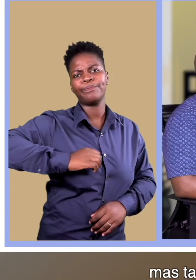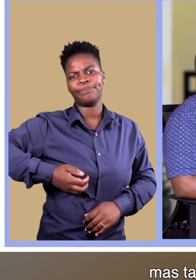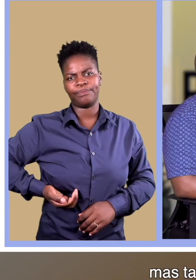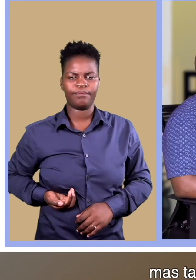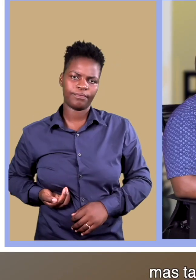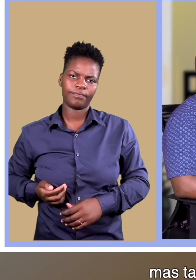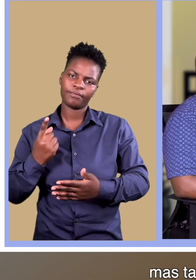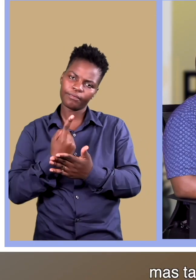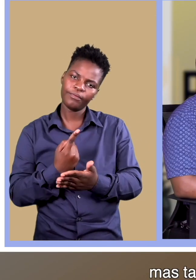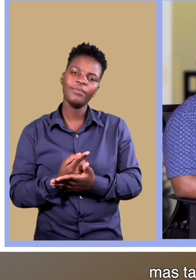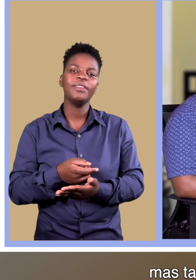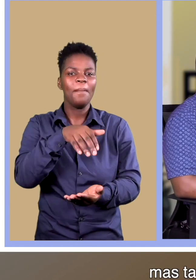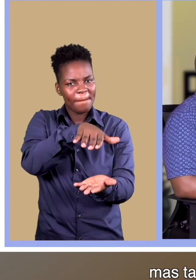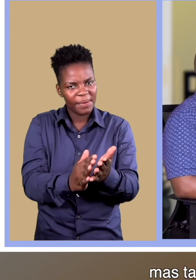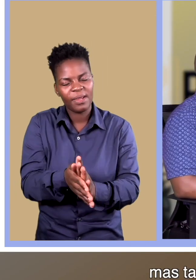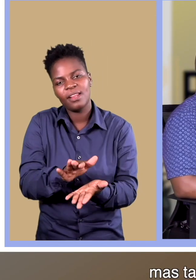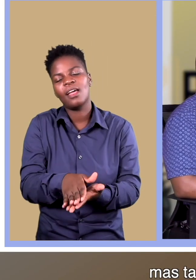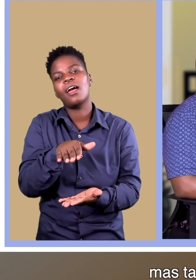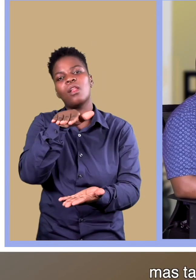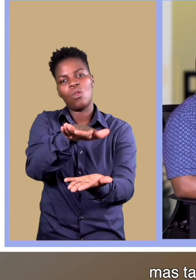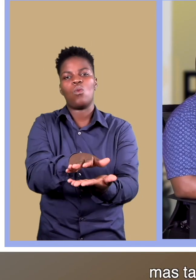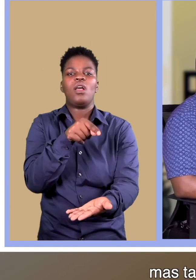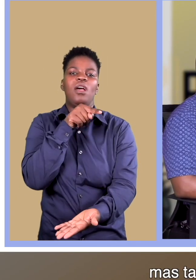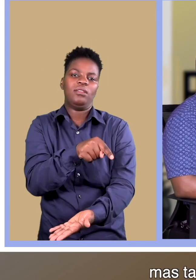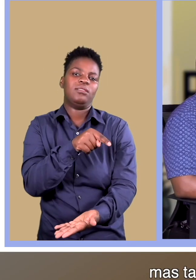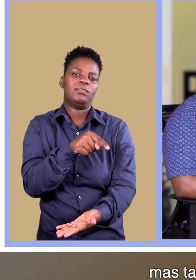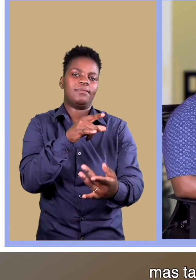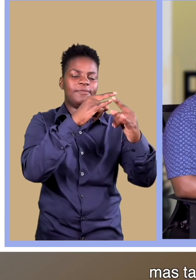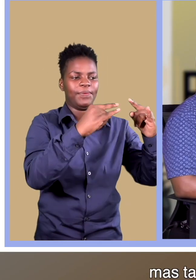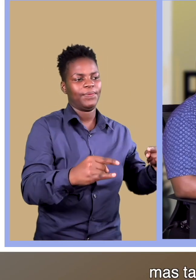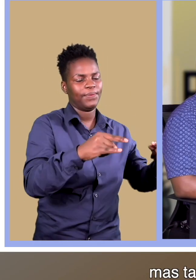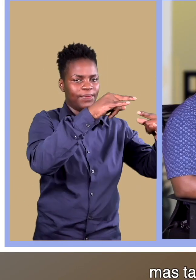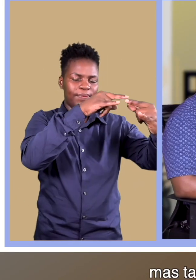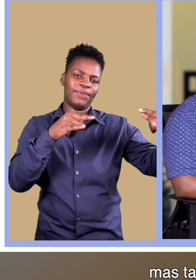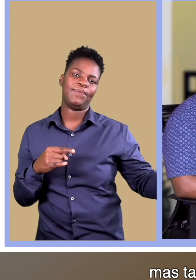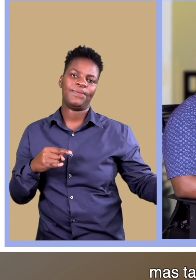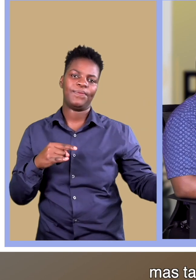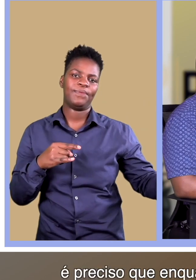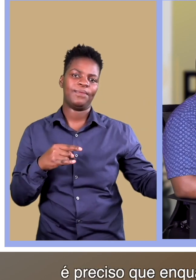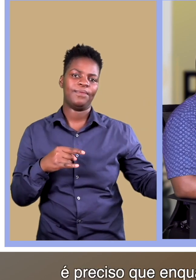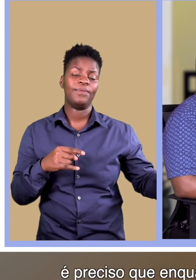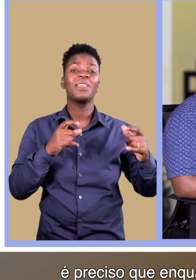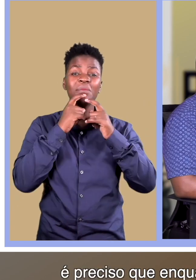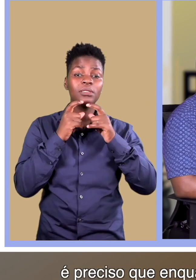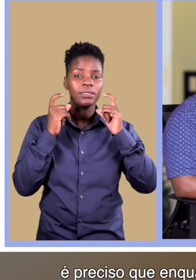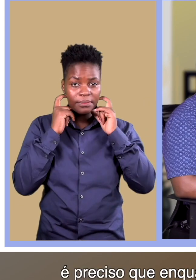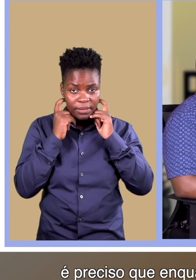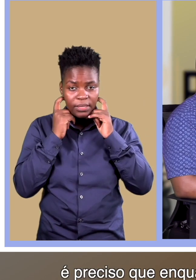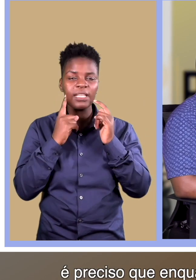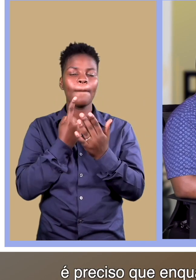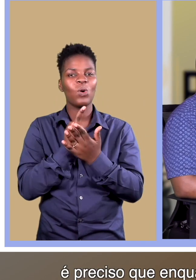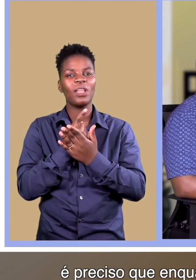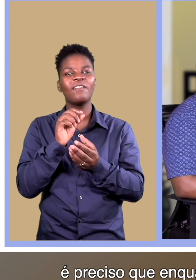Multiusos, mas também serão seguros para dias de ciclones, para dias de inundações. É preciso que, enquanto país,